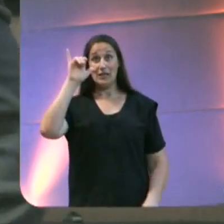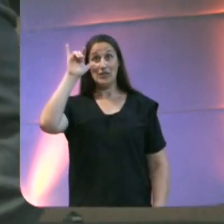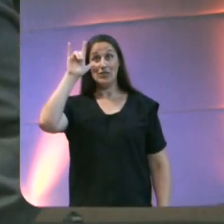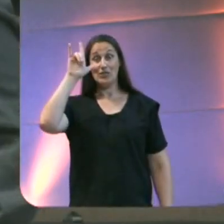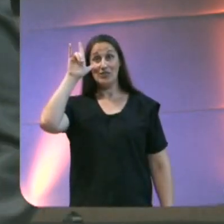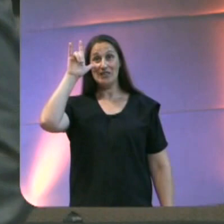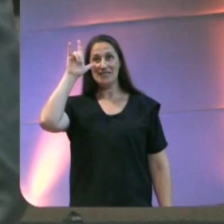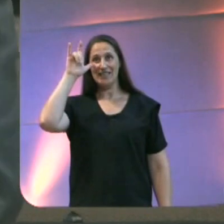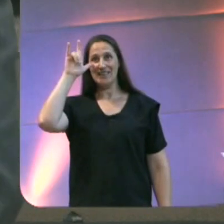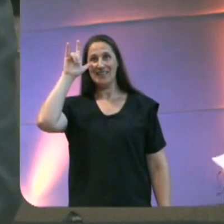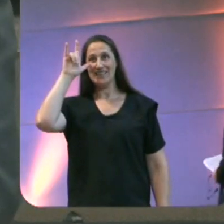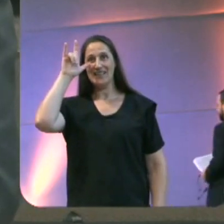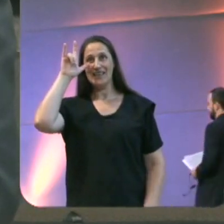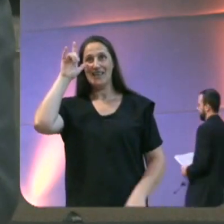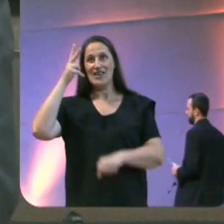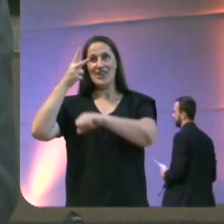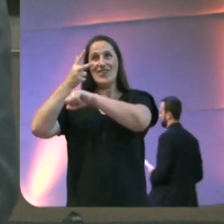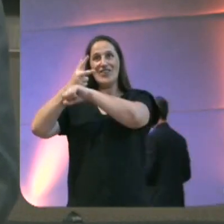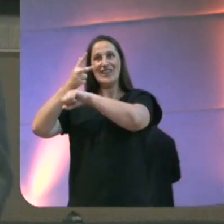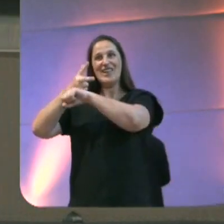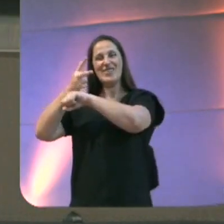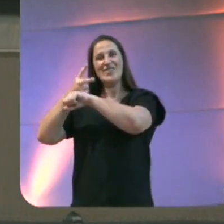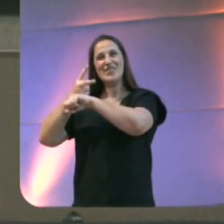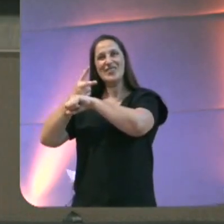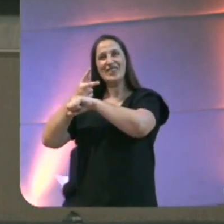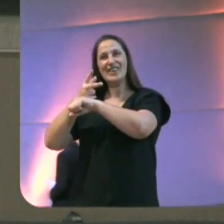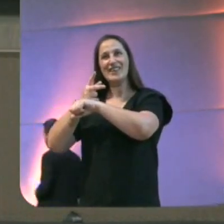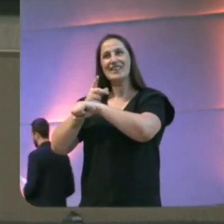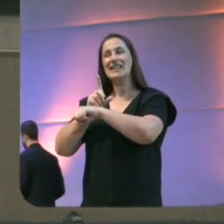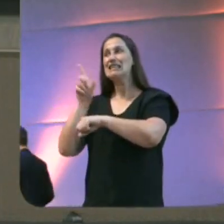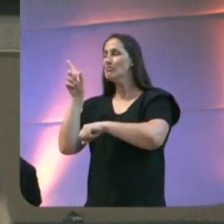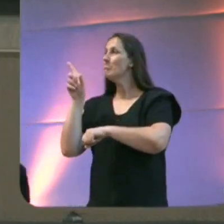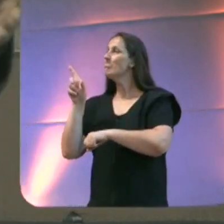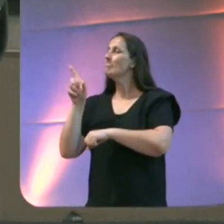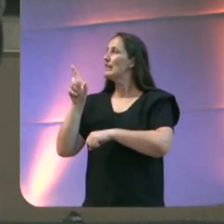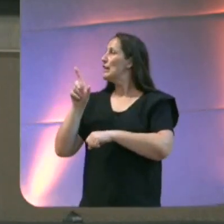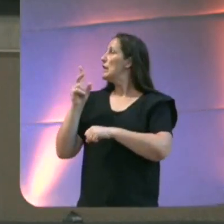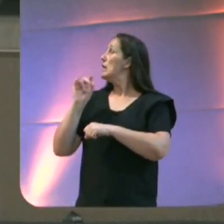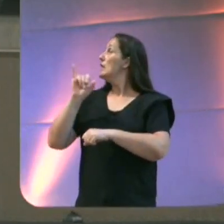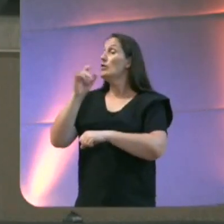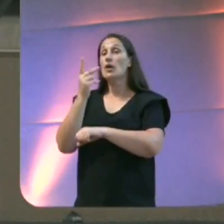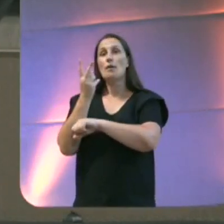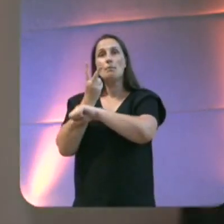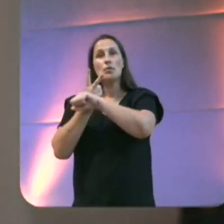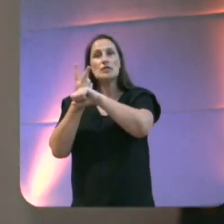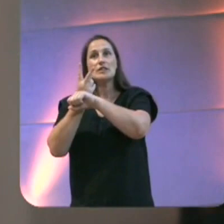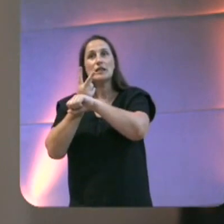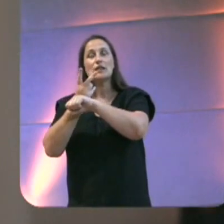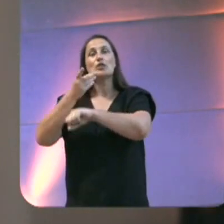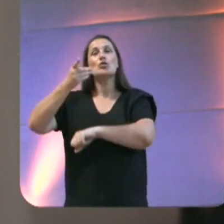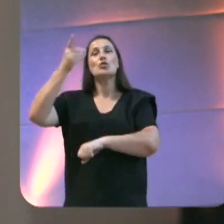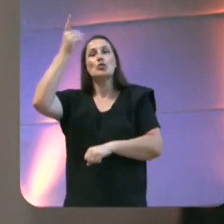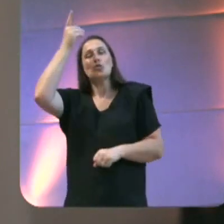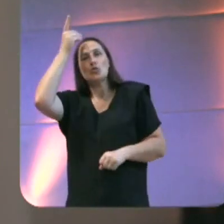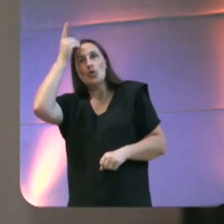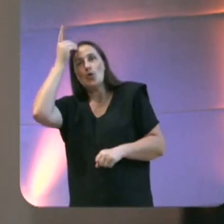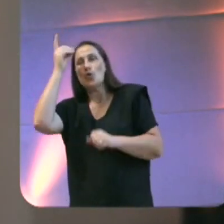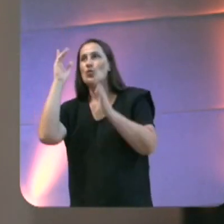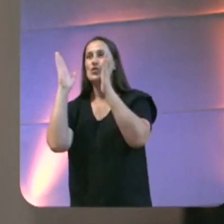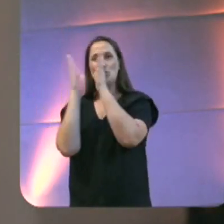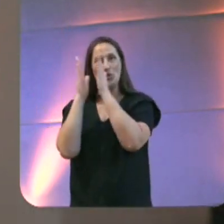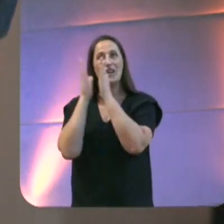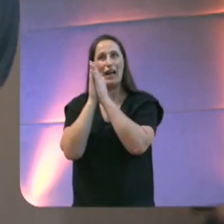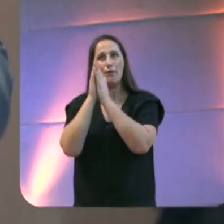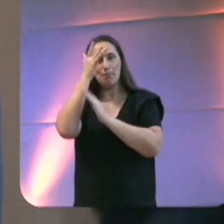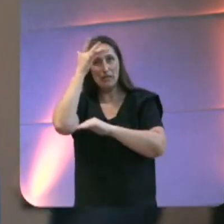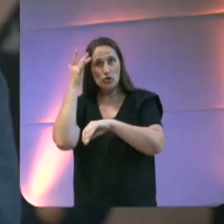vida, não é? E eu digo o seguinte: olha, se você está buscando que Deus te dê o dom, por exemplo, de orar pelos enfermos,